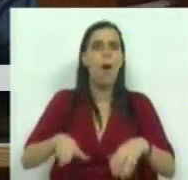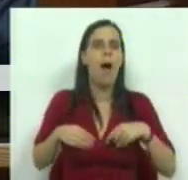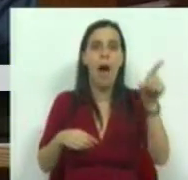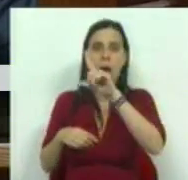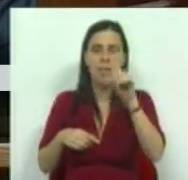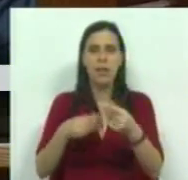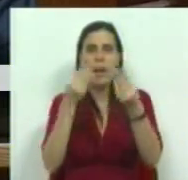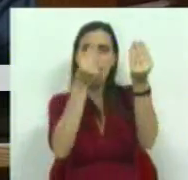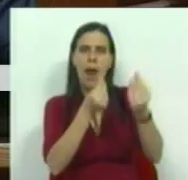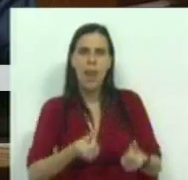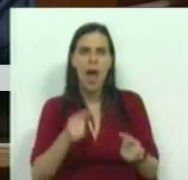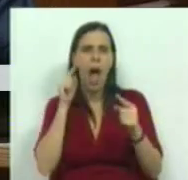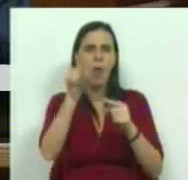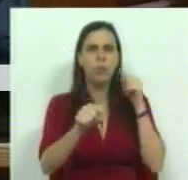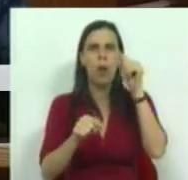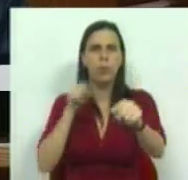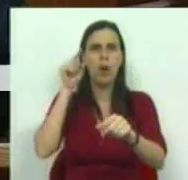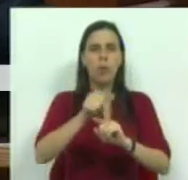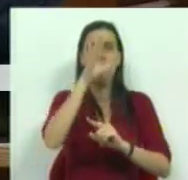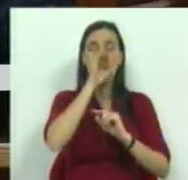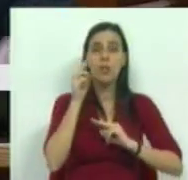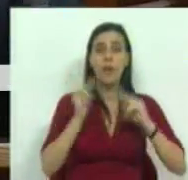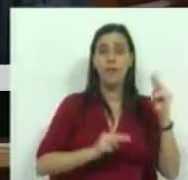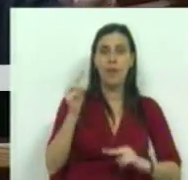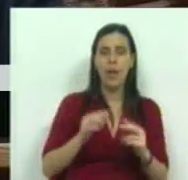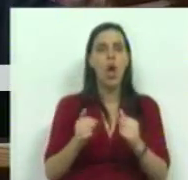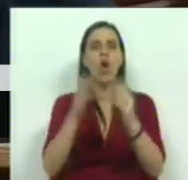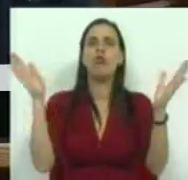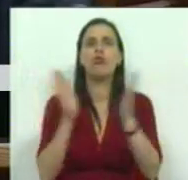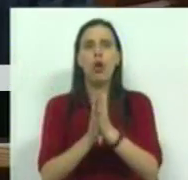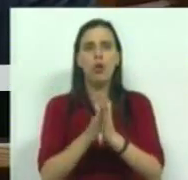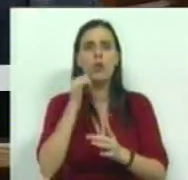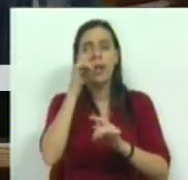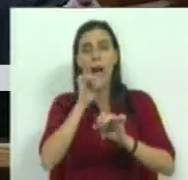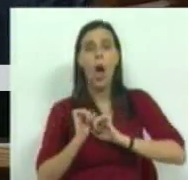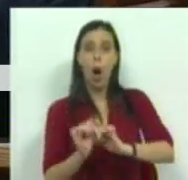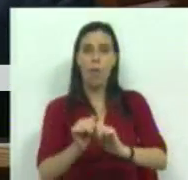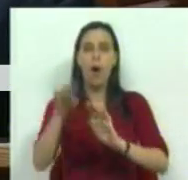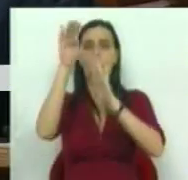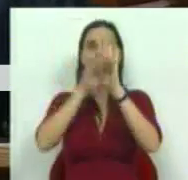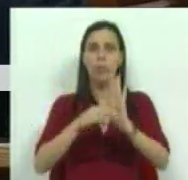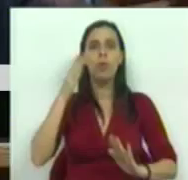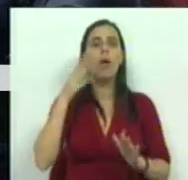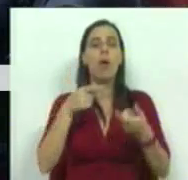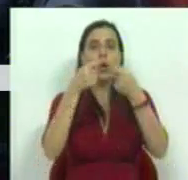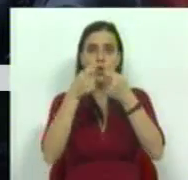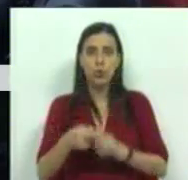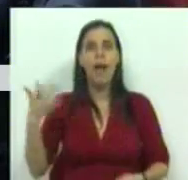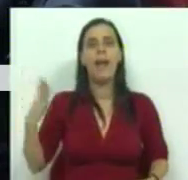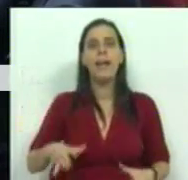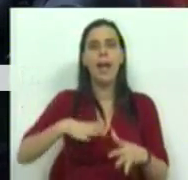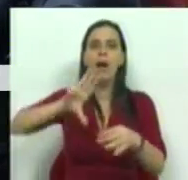aceitar as insinuações e acusações do Ministro das Finanças de que todos os que se oponham ao programa de ajustamento